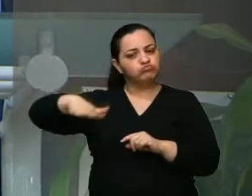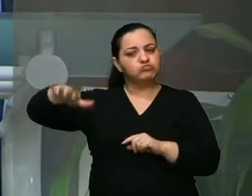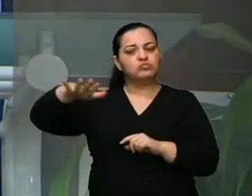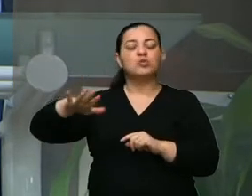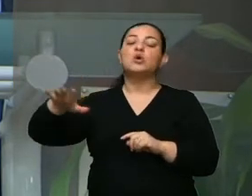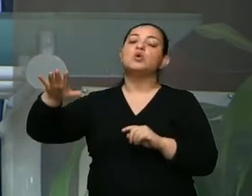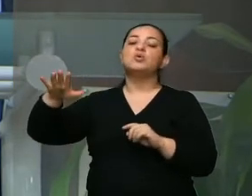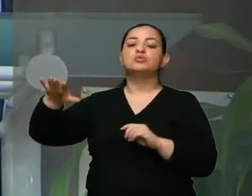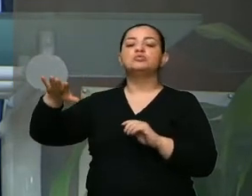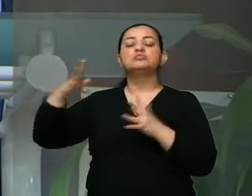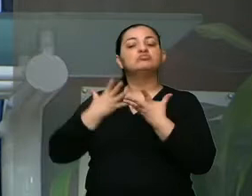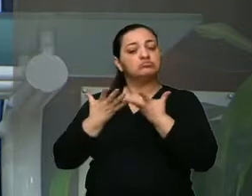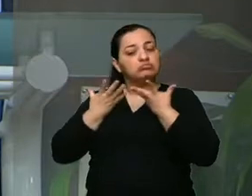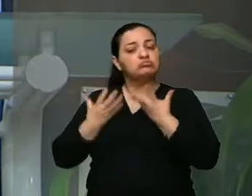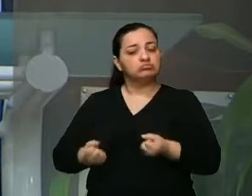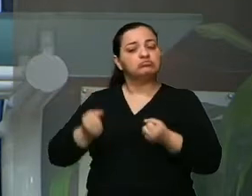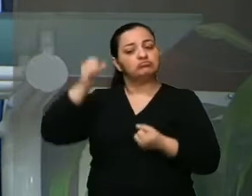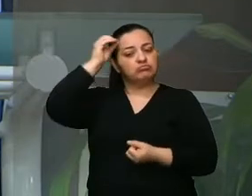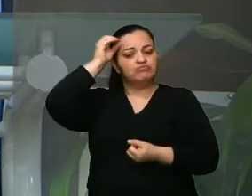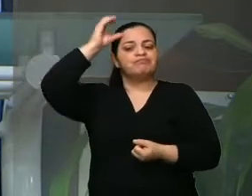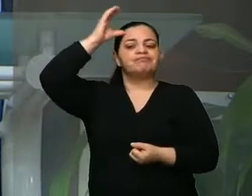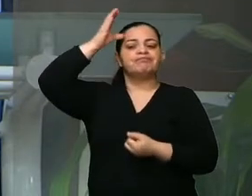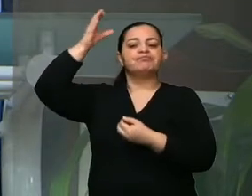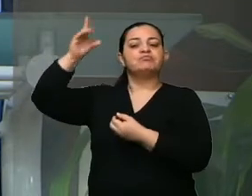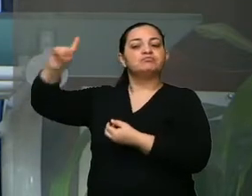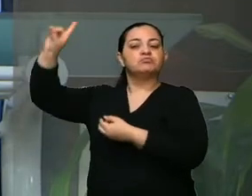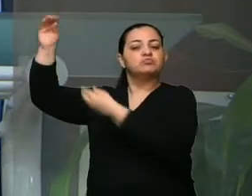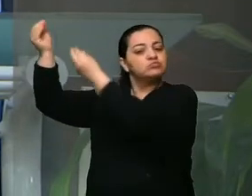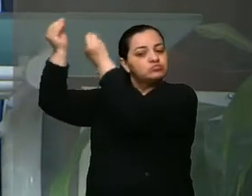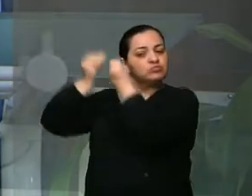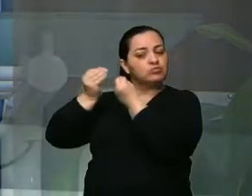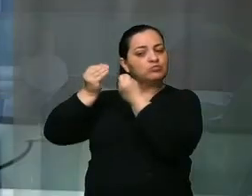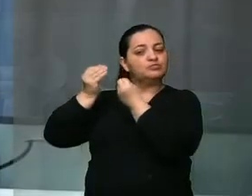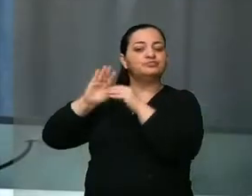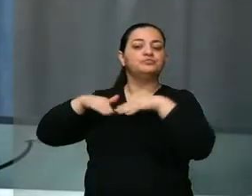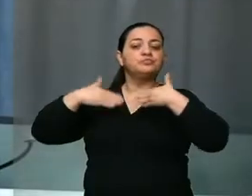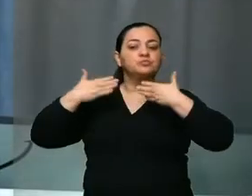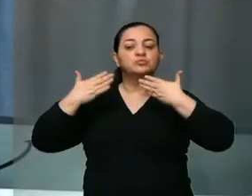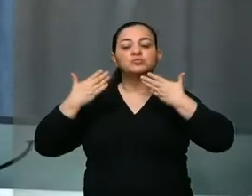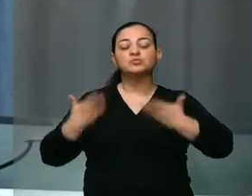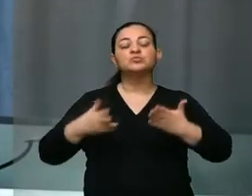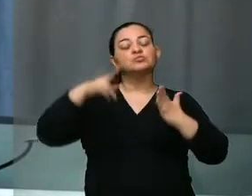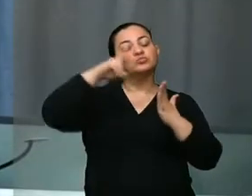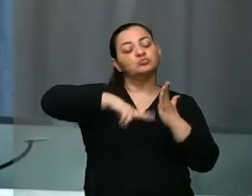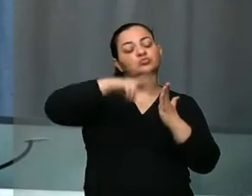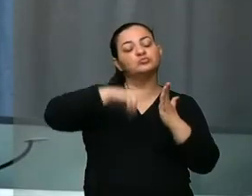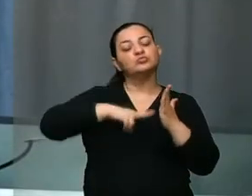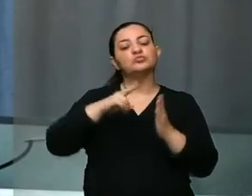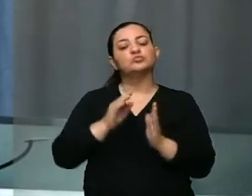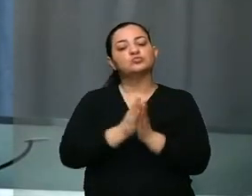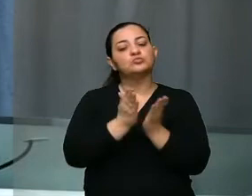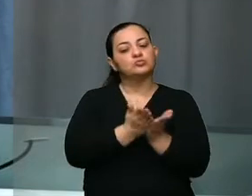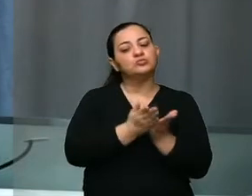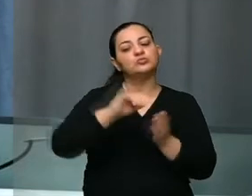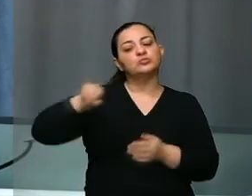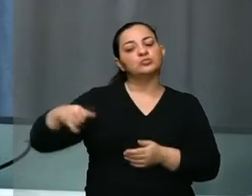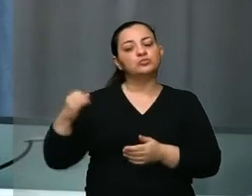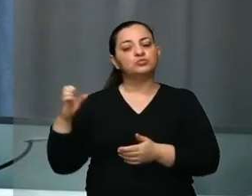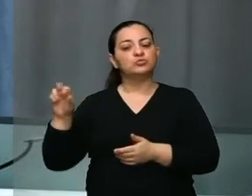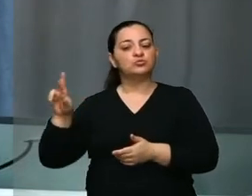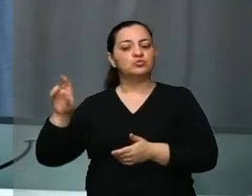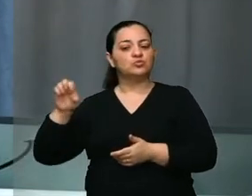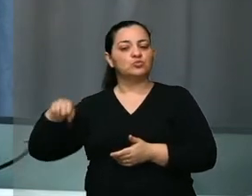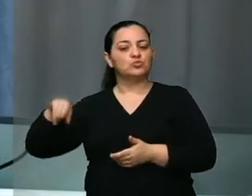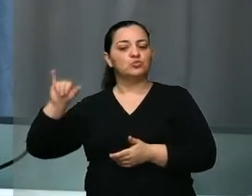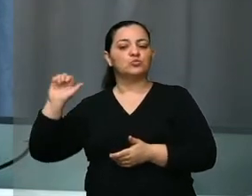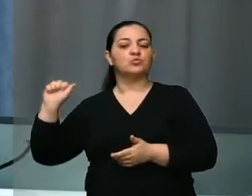receberem o conhecimento que deus dava quando você vê o livro de jeremias aquele livro